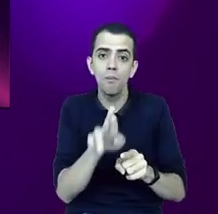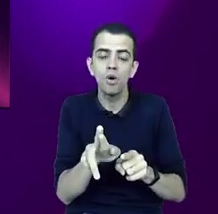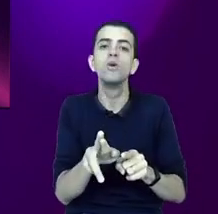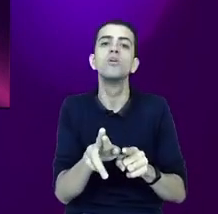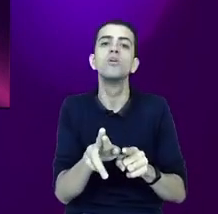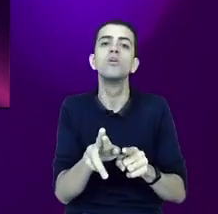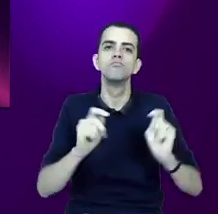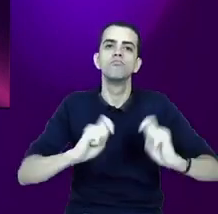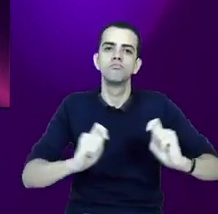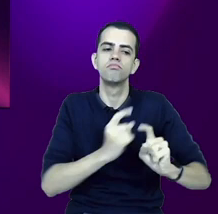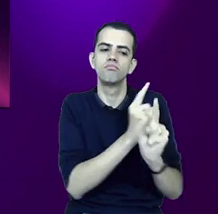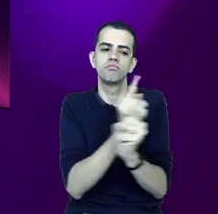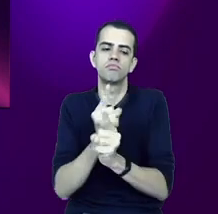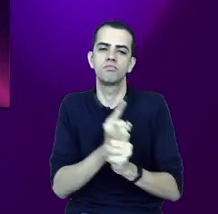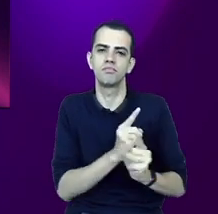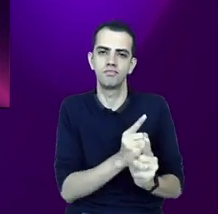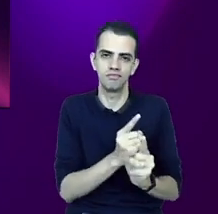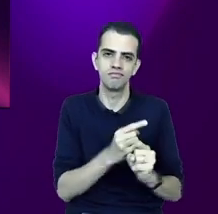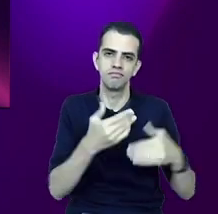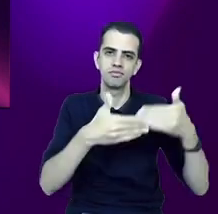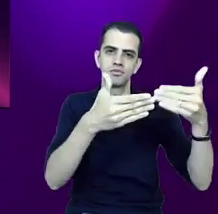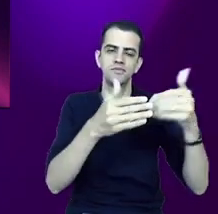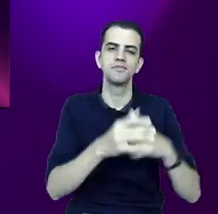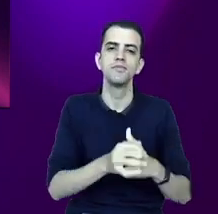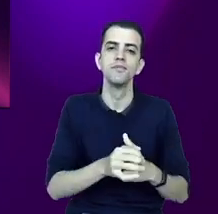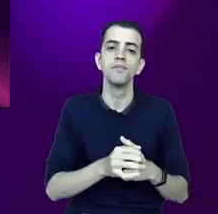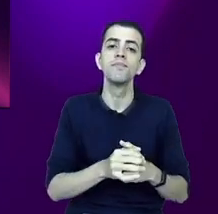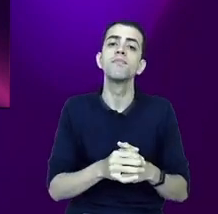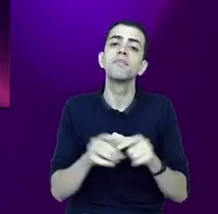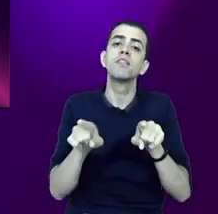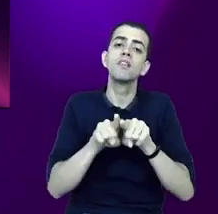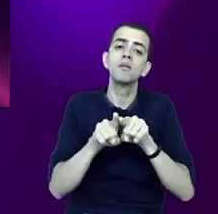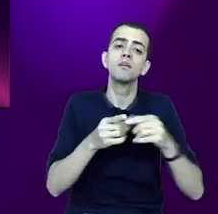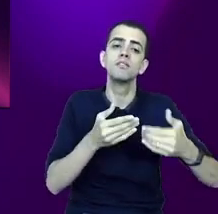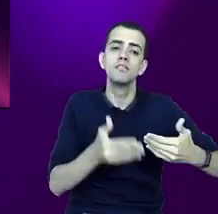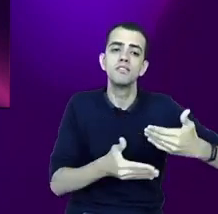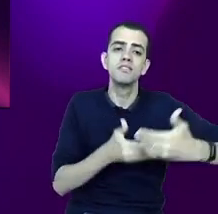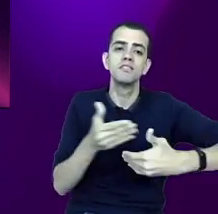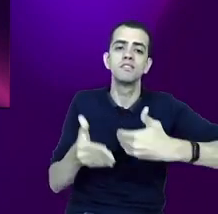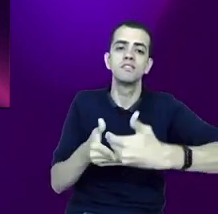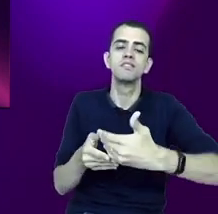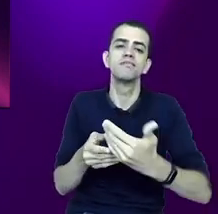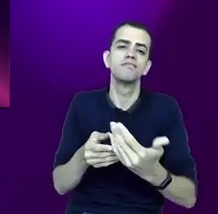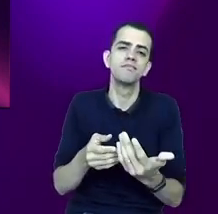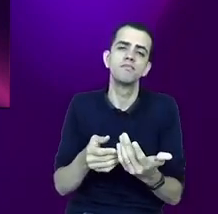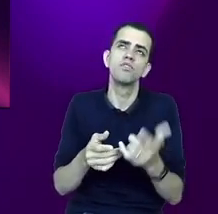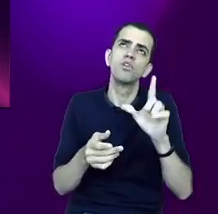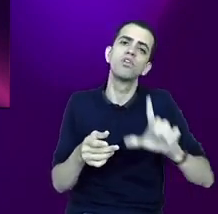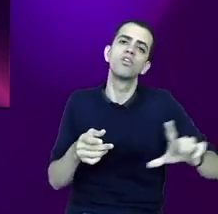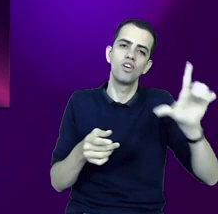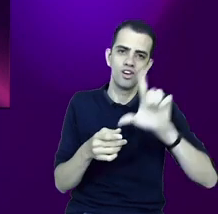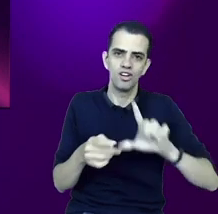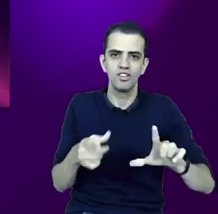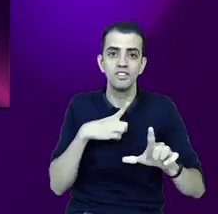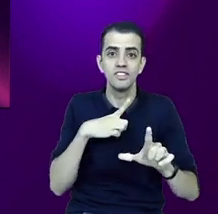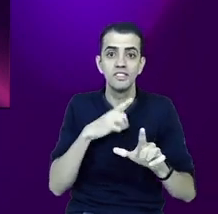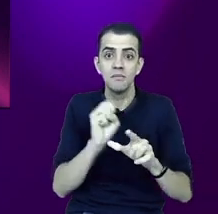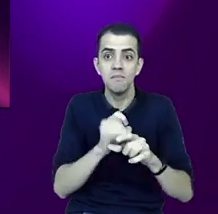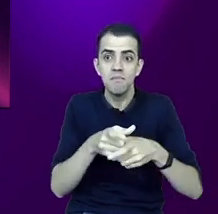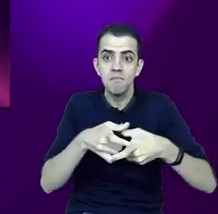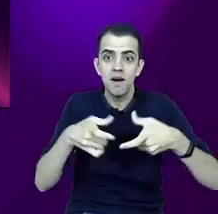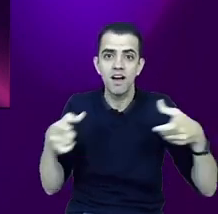para a definição aí dos prognósticos. Então, as sequências convencionais hoje, elas, né, claro, quanto maior a definição,